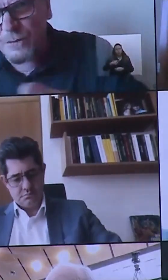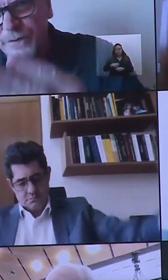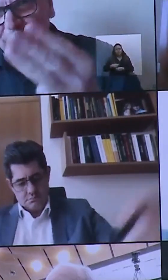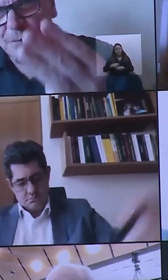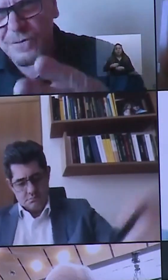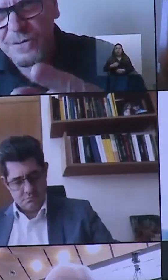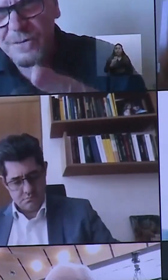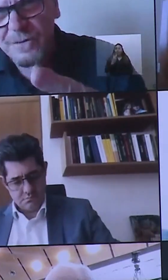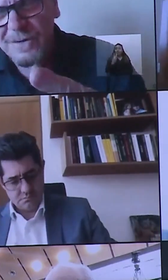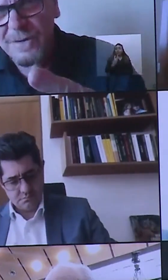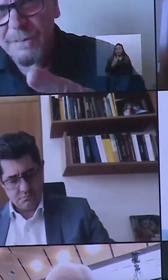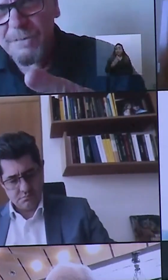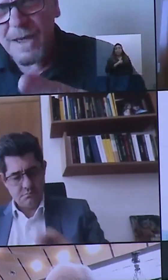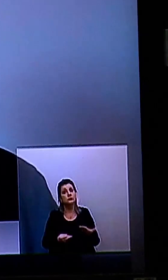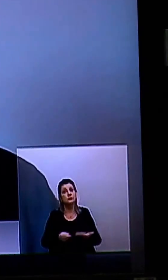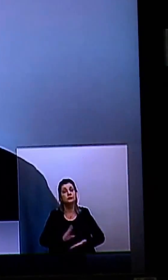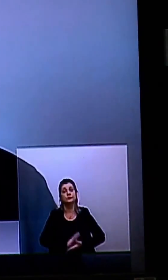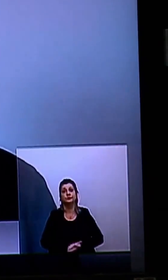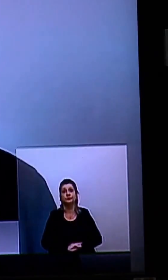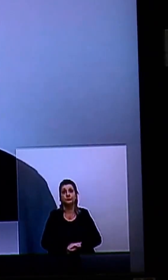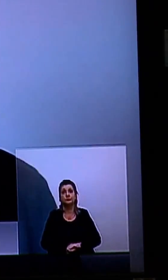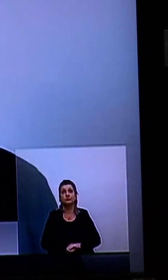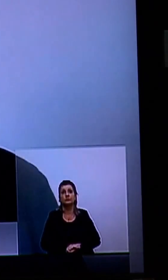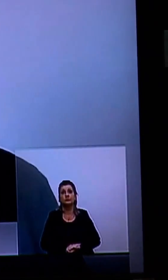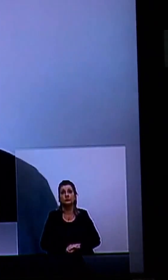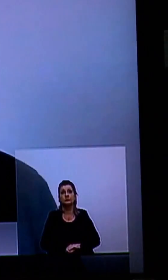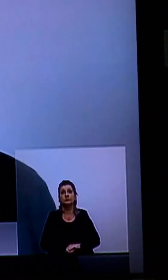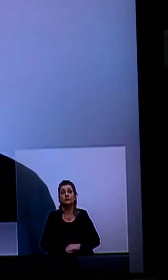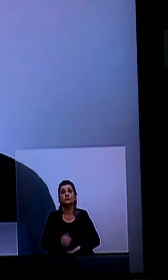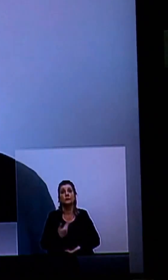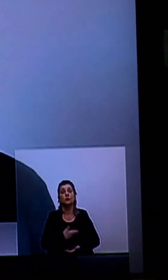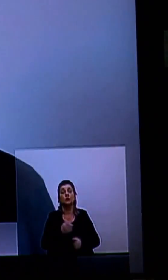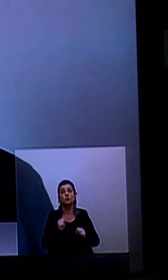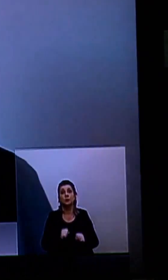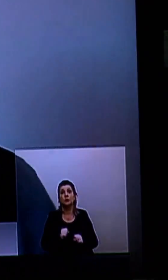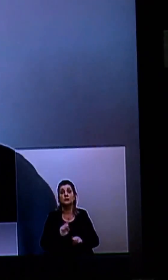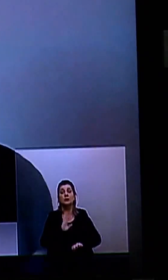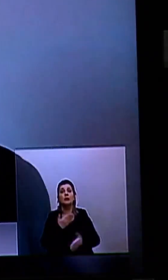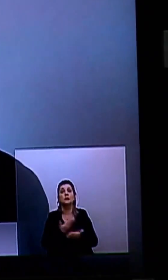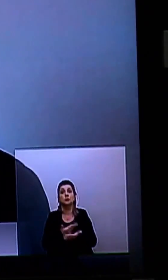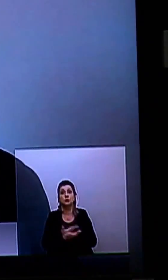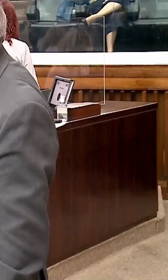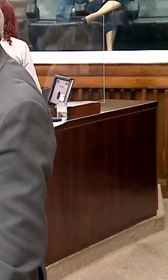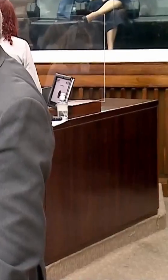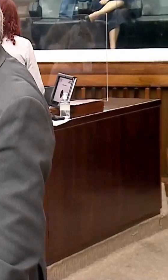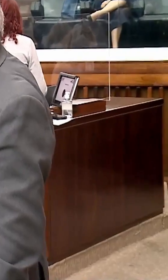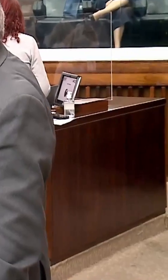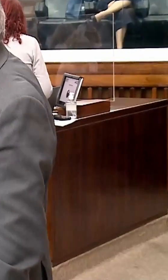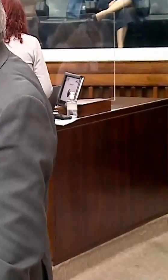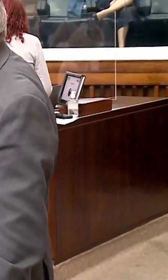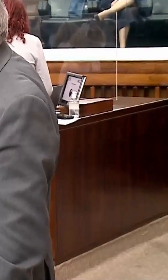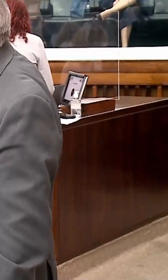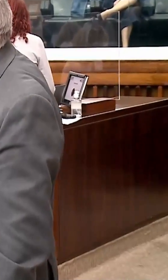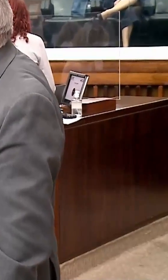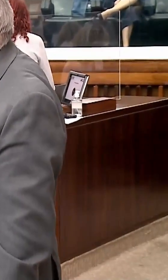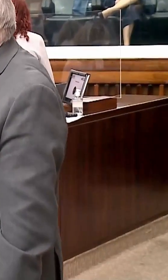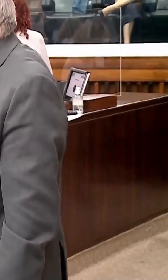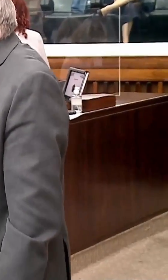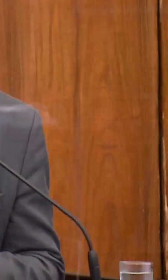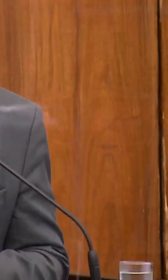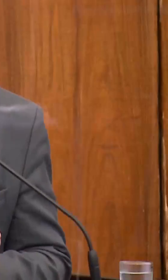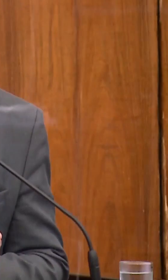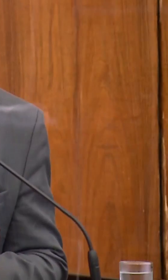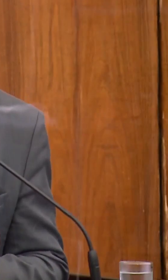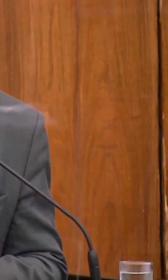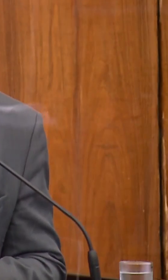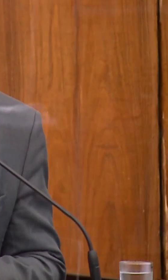das Finanças EA reforma tributária que foi presidida pelo Deputado Luiz Fernando Mainardi o relatório elaborado pelo